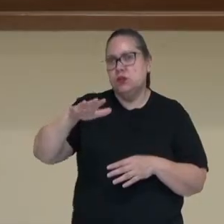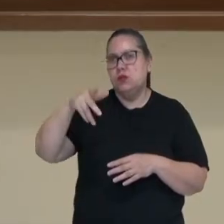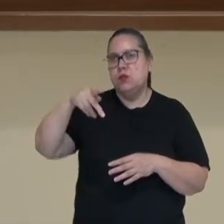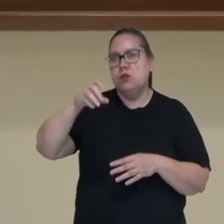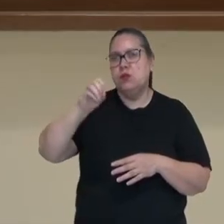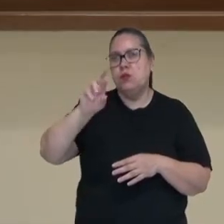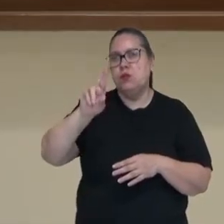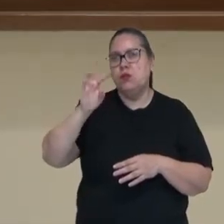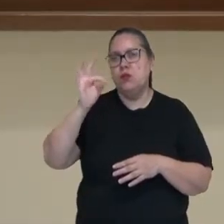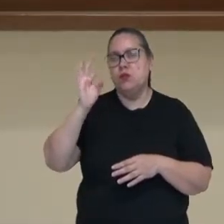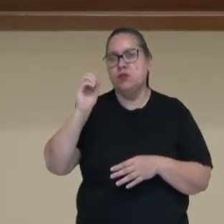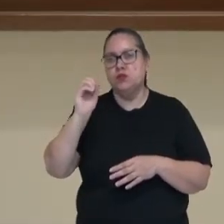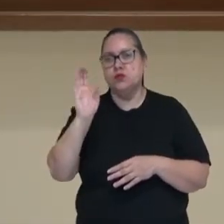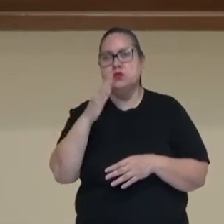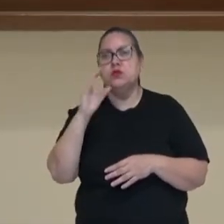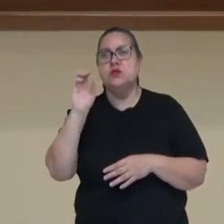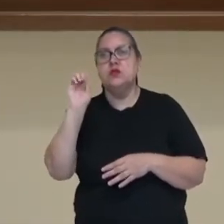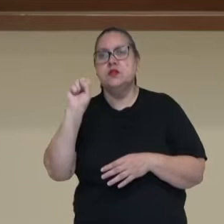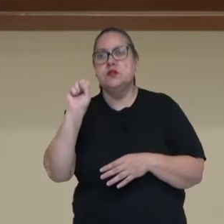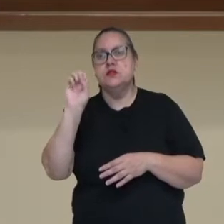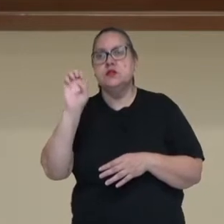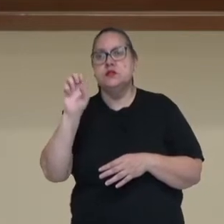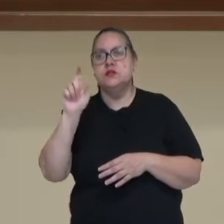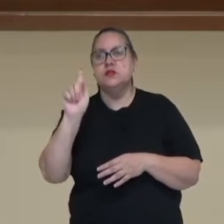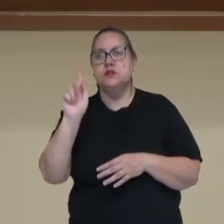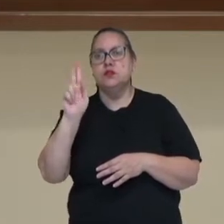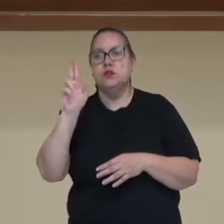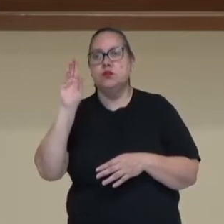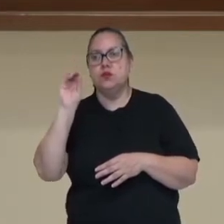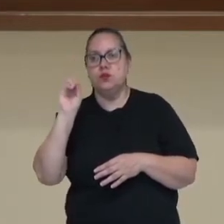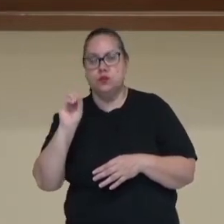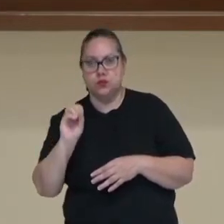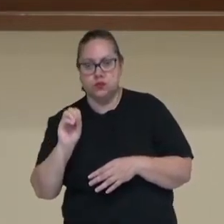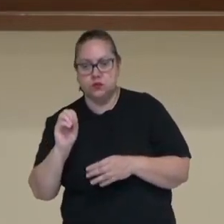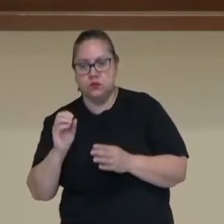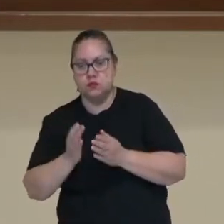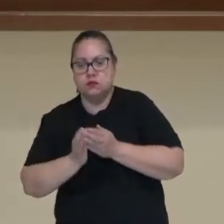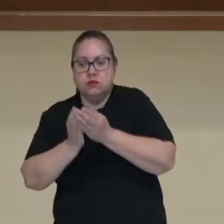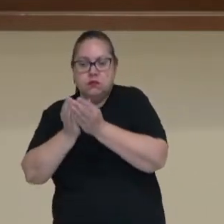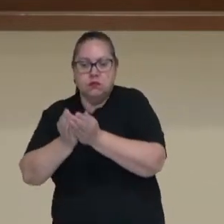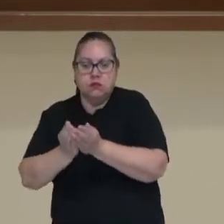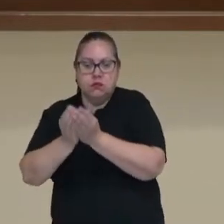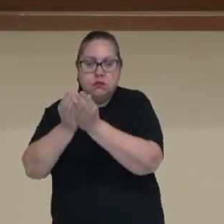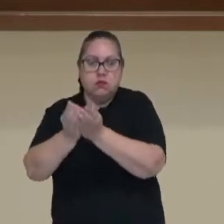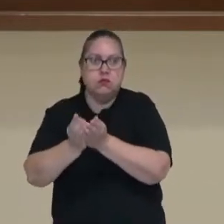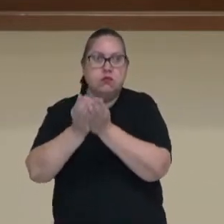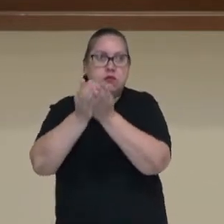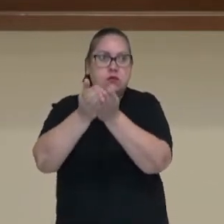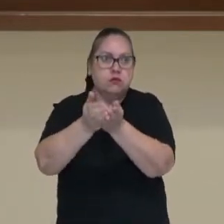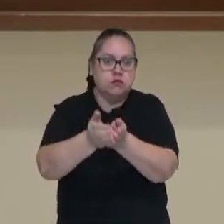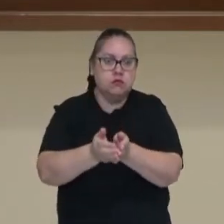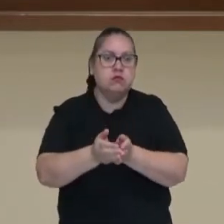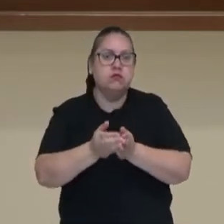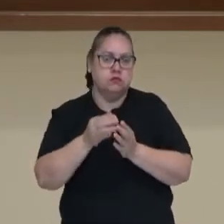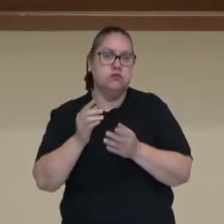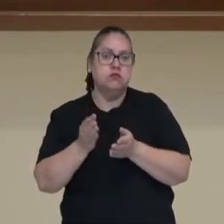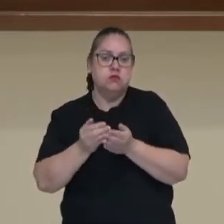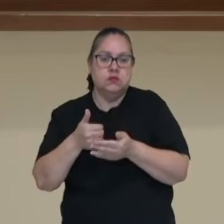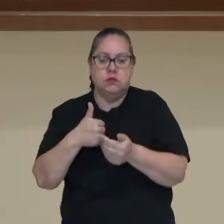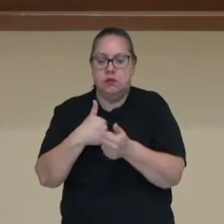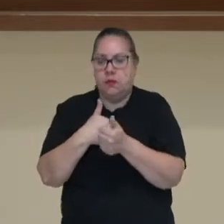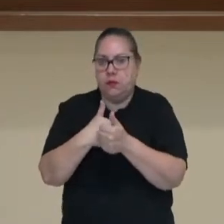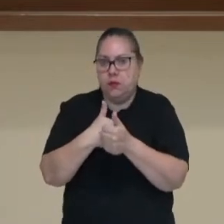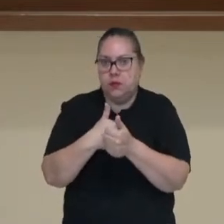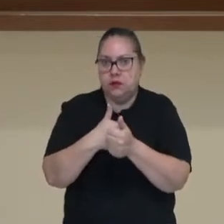A esquadra de Pedro Álvares Cabral, a porta, né, ou, vamos lá, se aproximam do